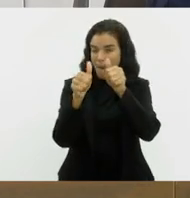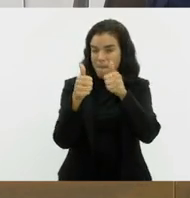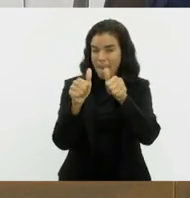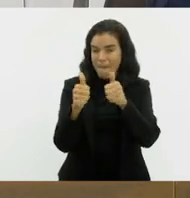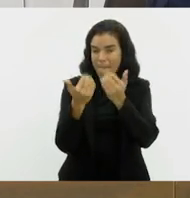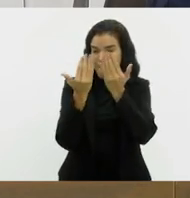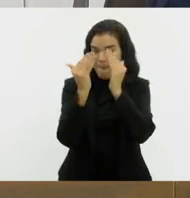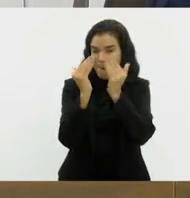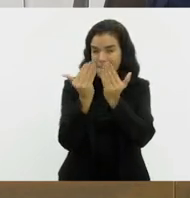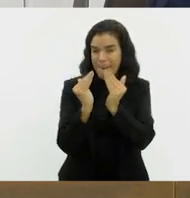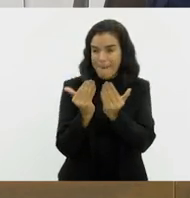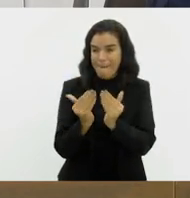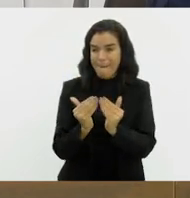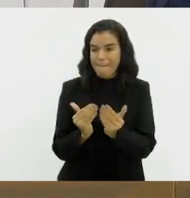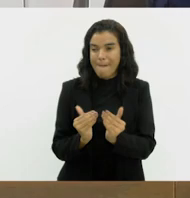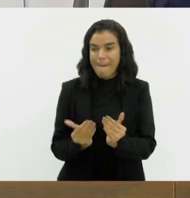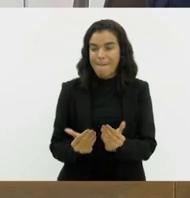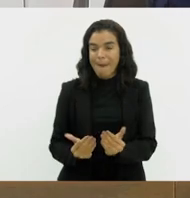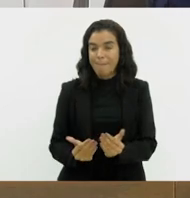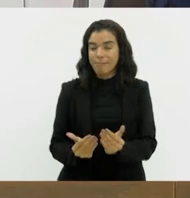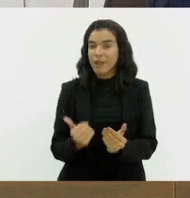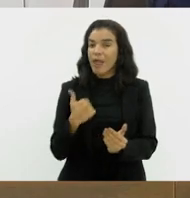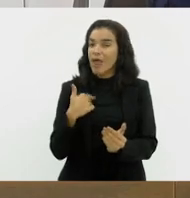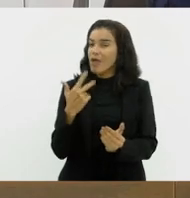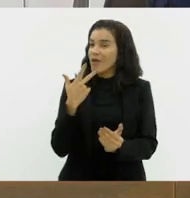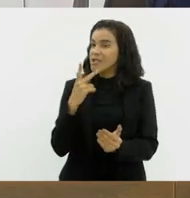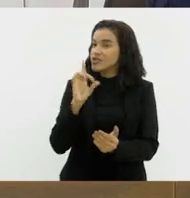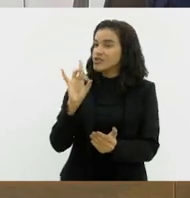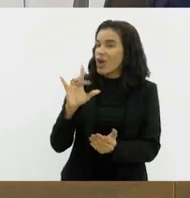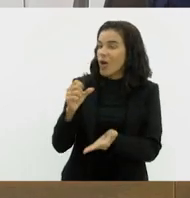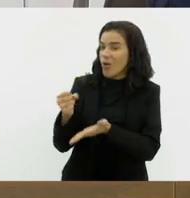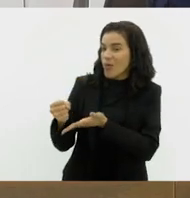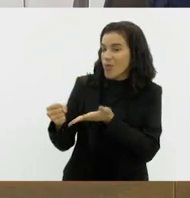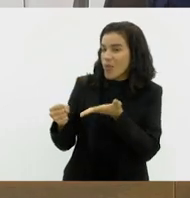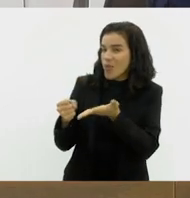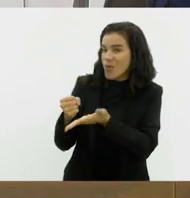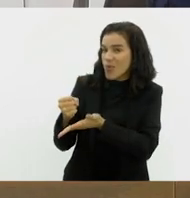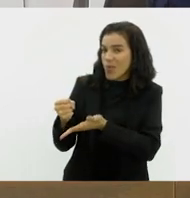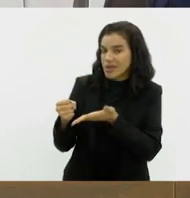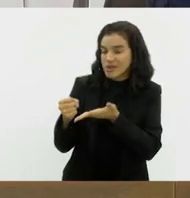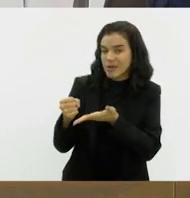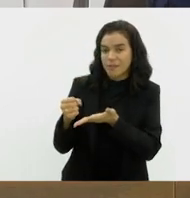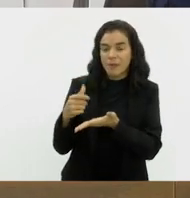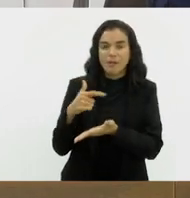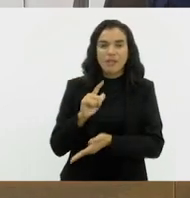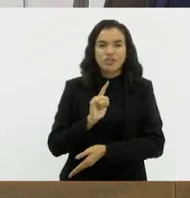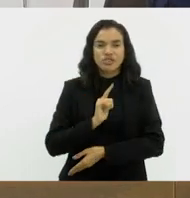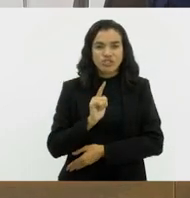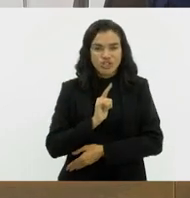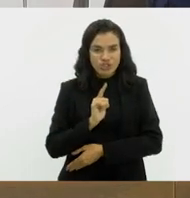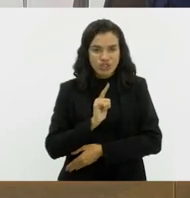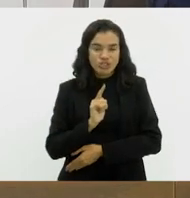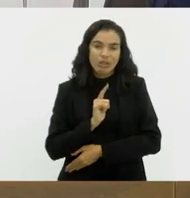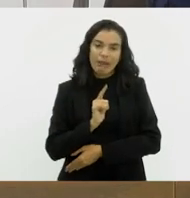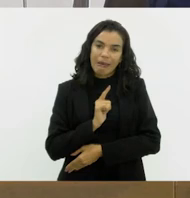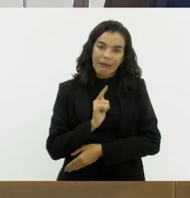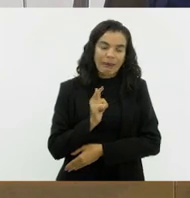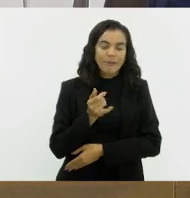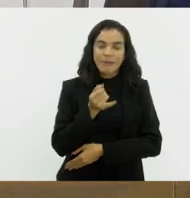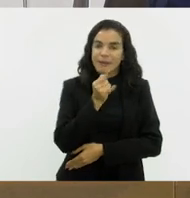que eu quis ficar no essencial. Mas, quando a gente faz uma distribuição